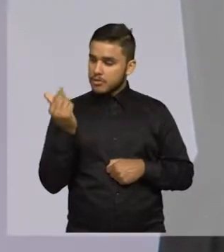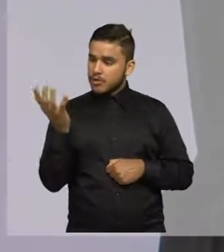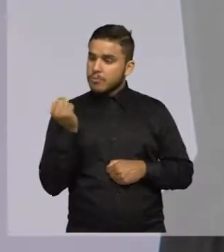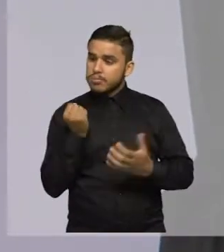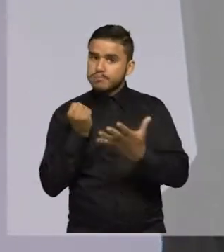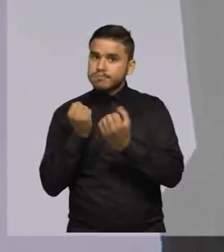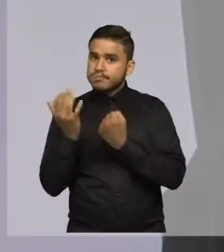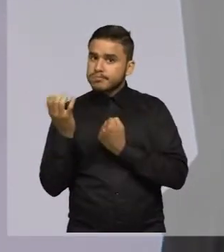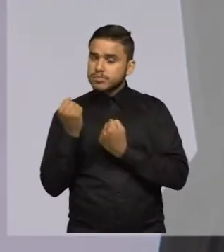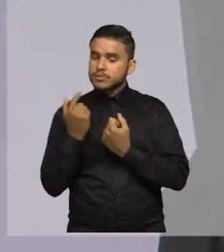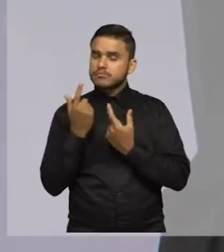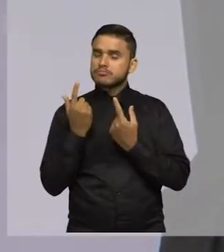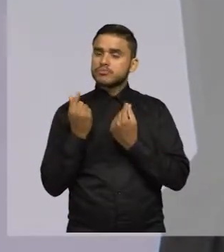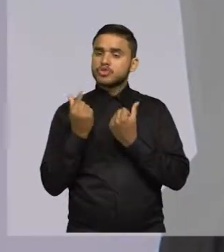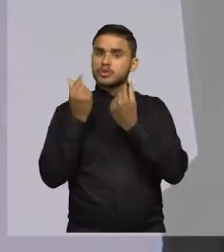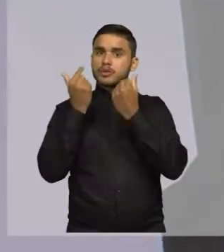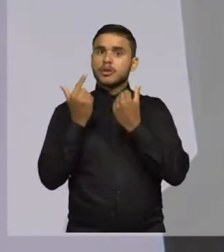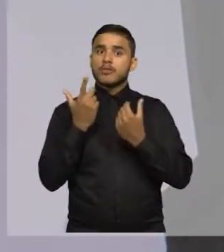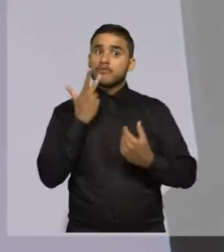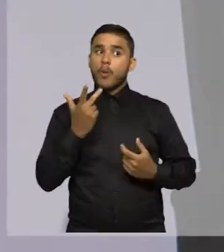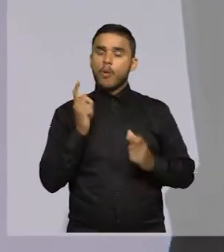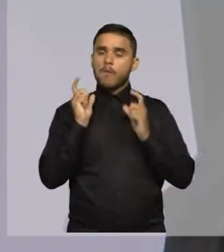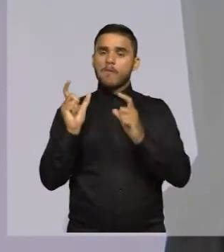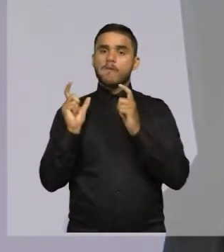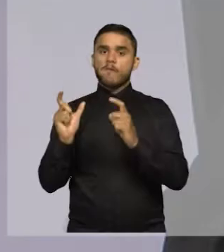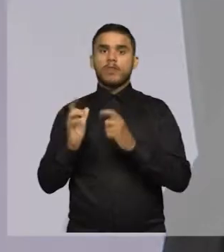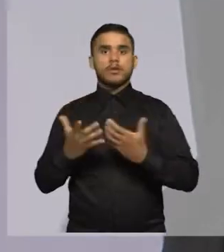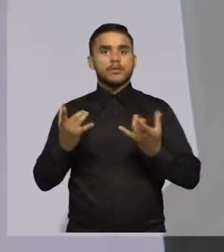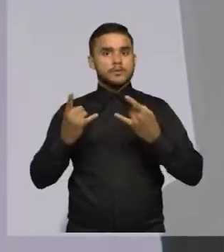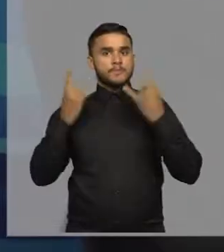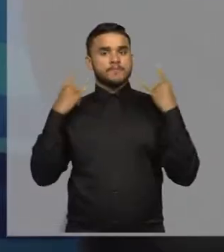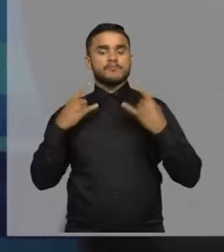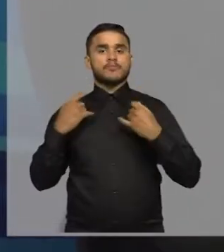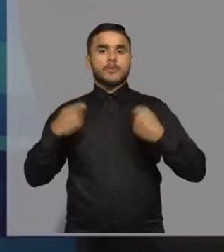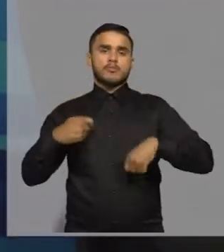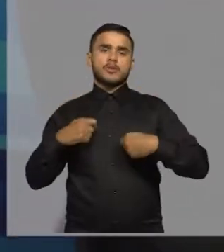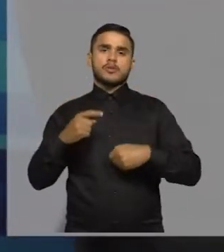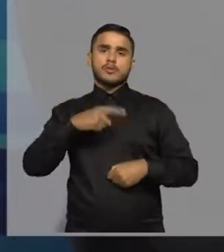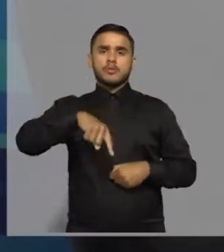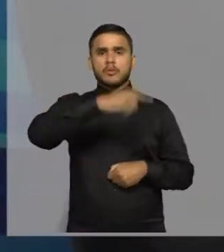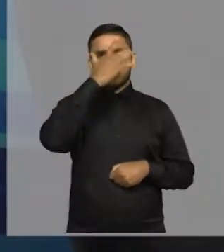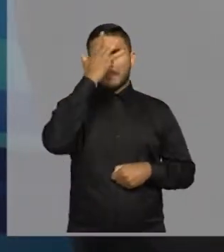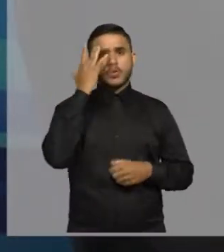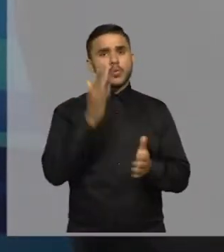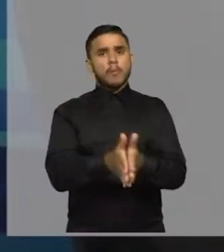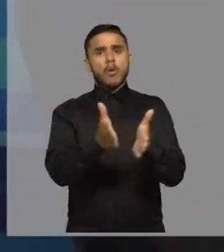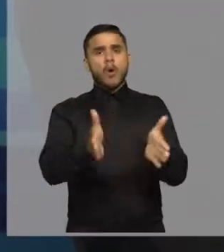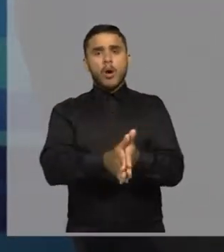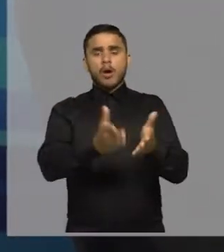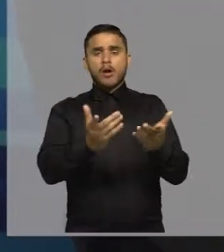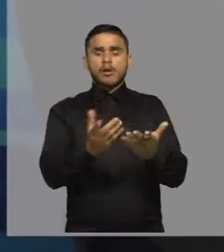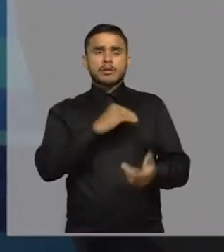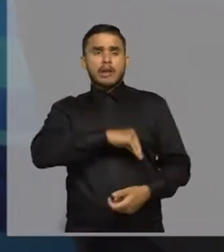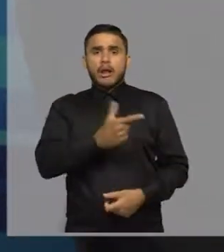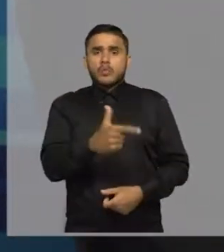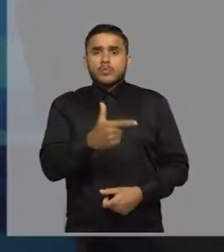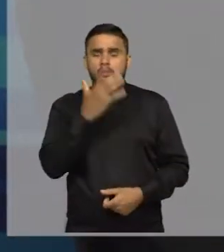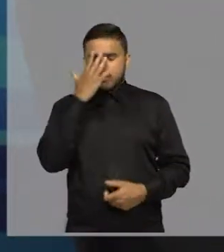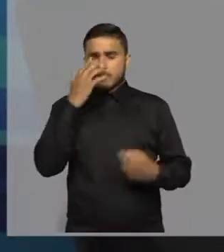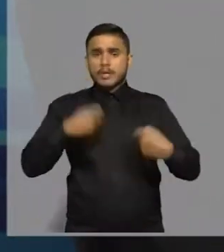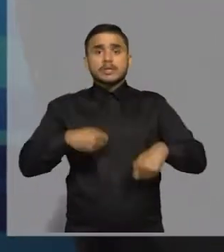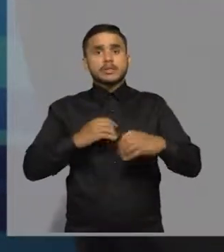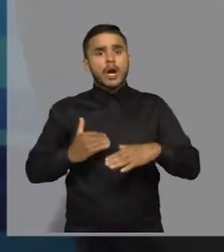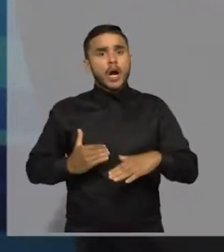confessável a maneira de ter ganho. Então esse pessoal precisa aprender a tratar melhor quem não tem